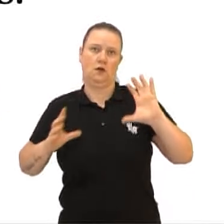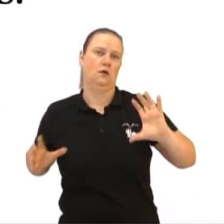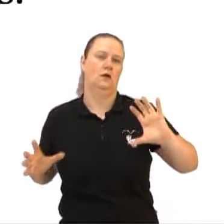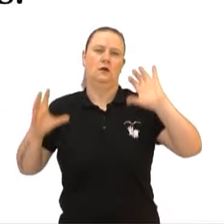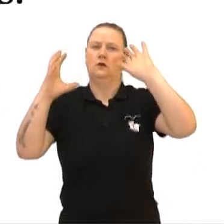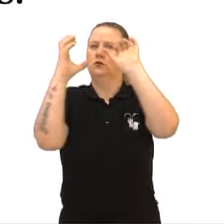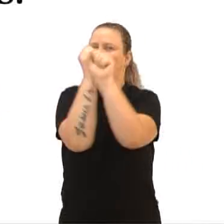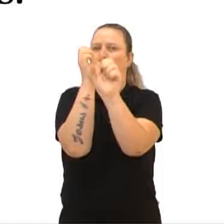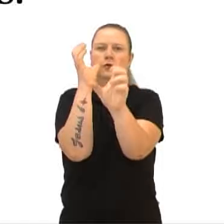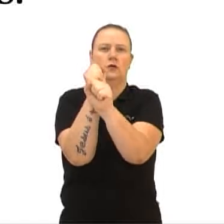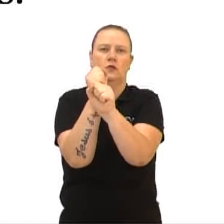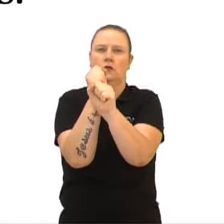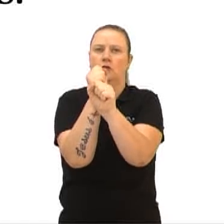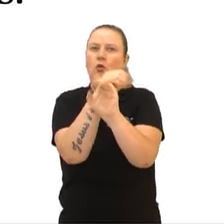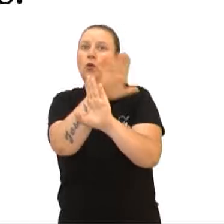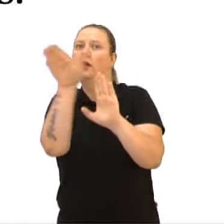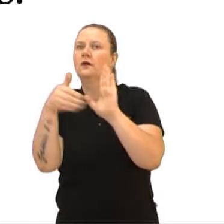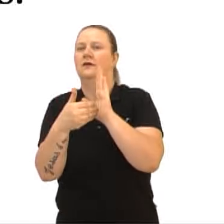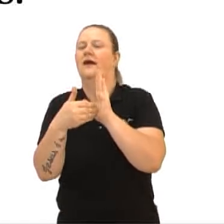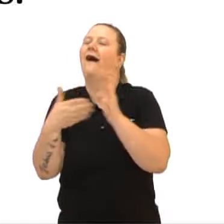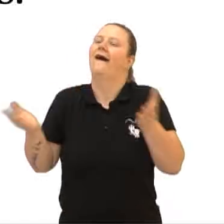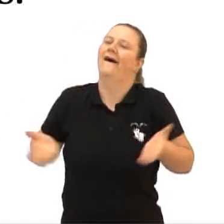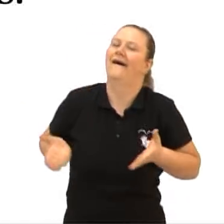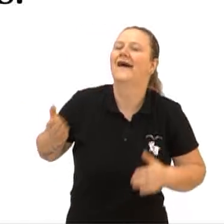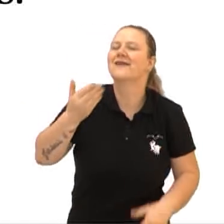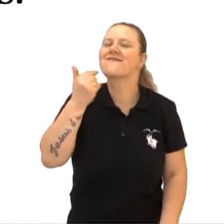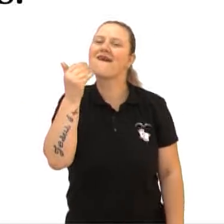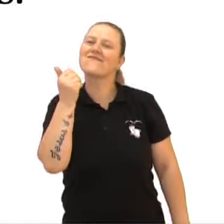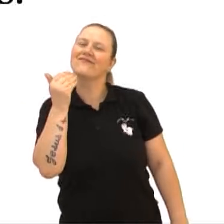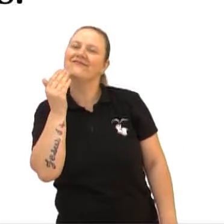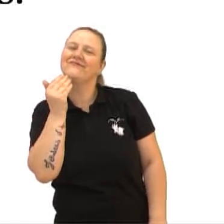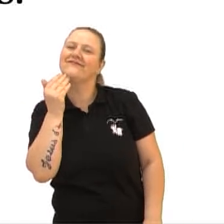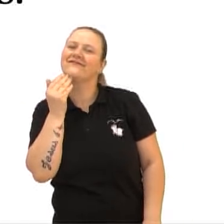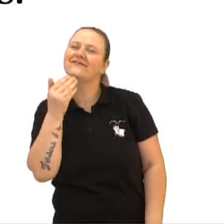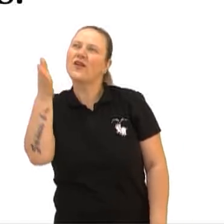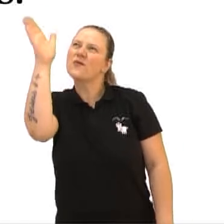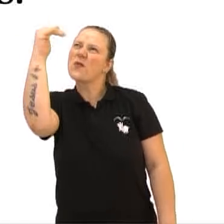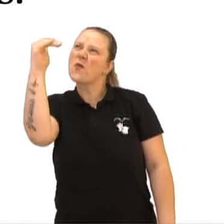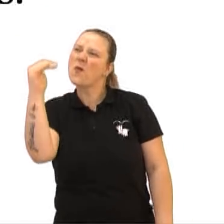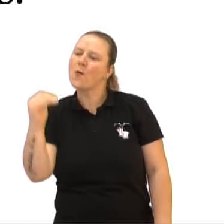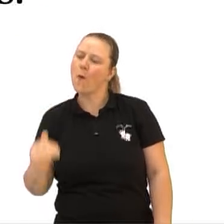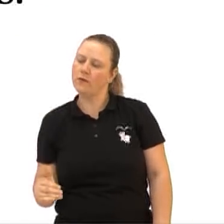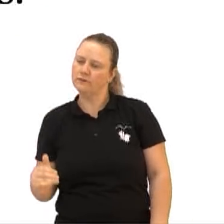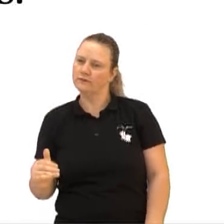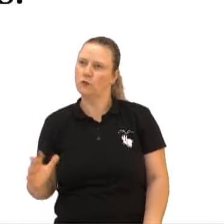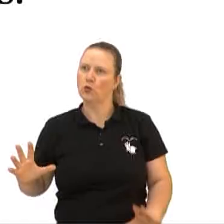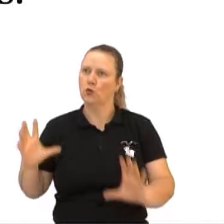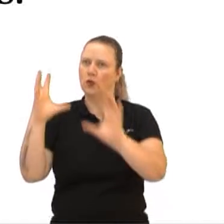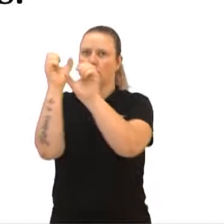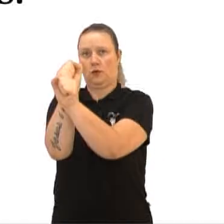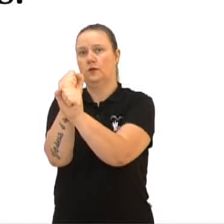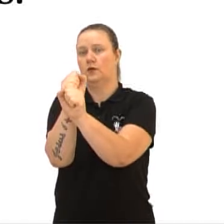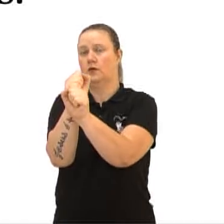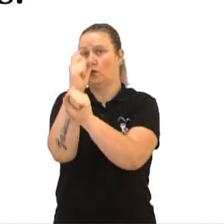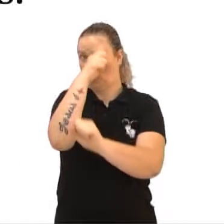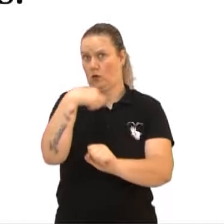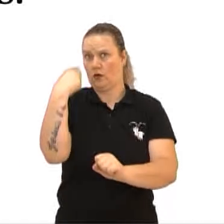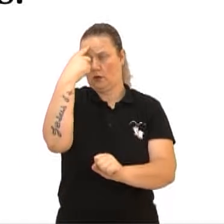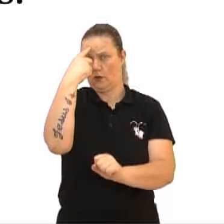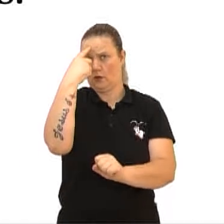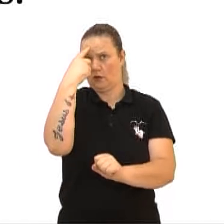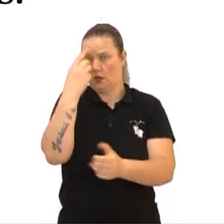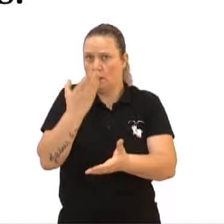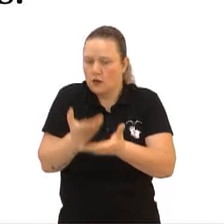Ah, somando todas. Acho que essa você acertou aí em casa, né? Era só somar tudo, olha. Olha lá, somando todas as horas